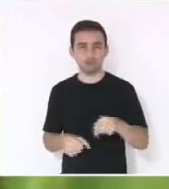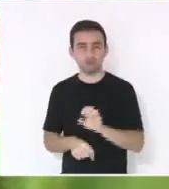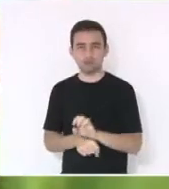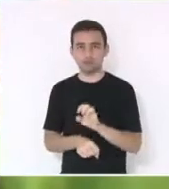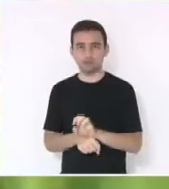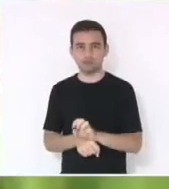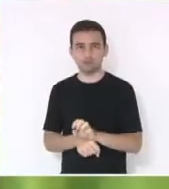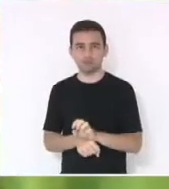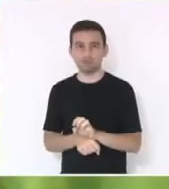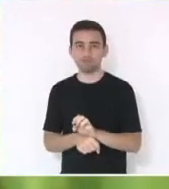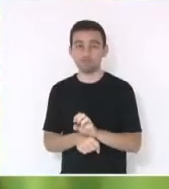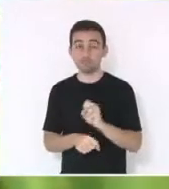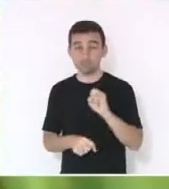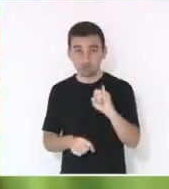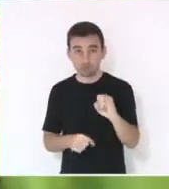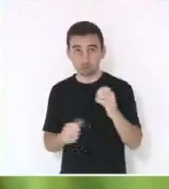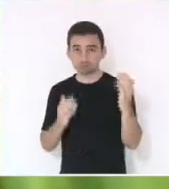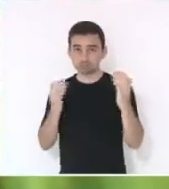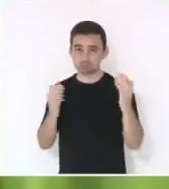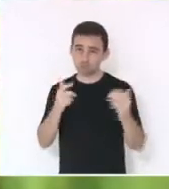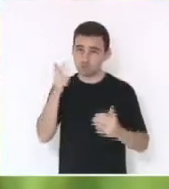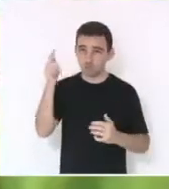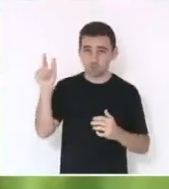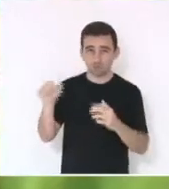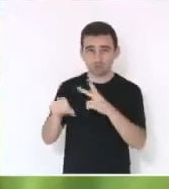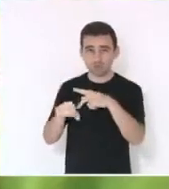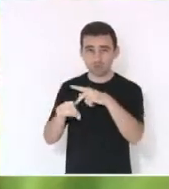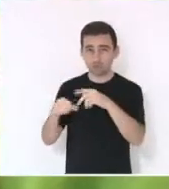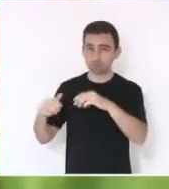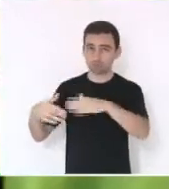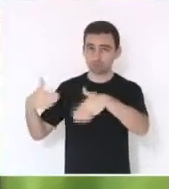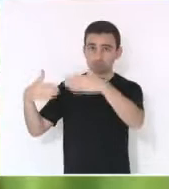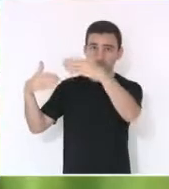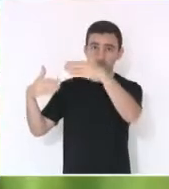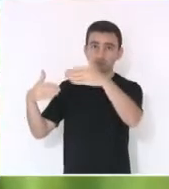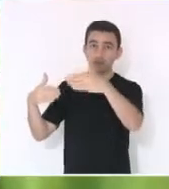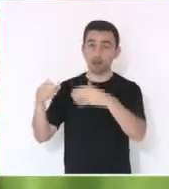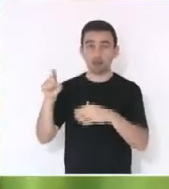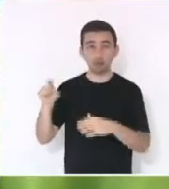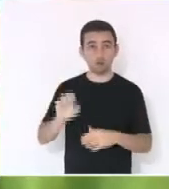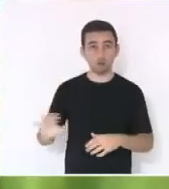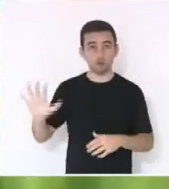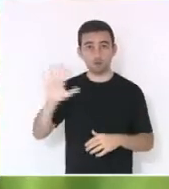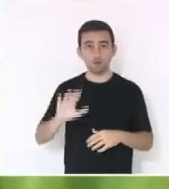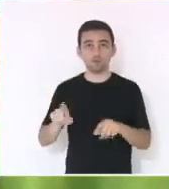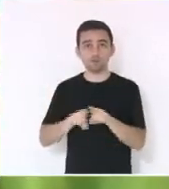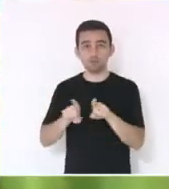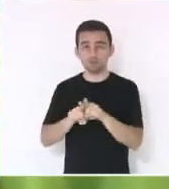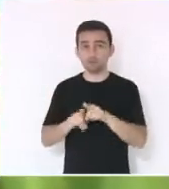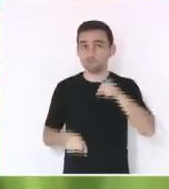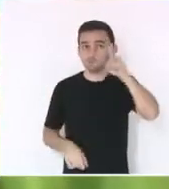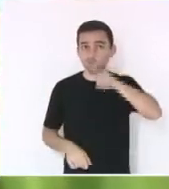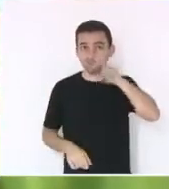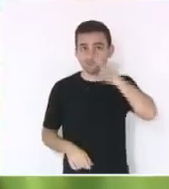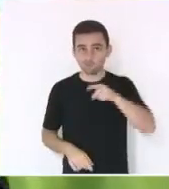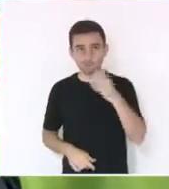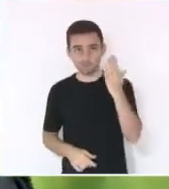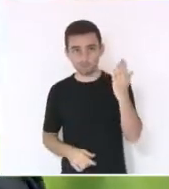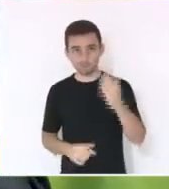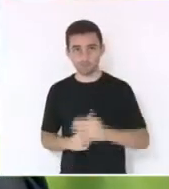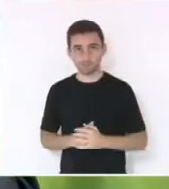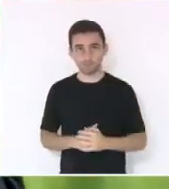comparado aos países mais desenvolvidos, como a Europa e Estados Unidos. Um